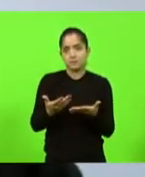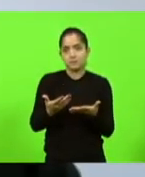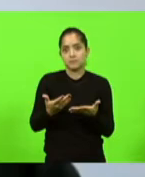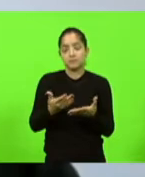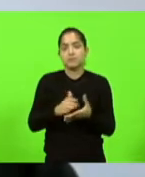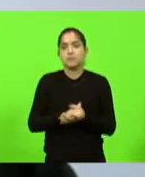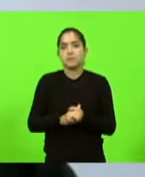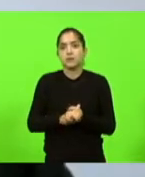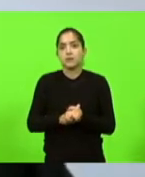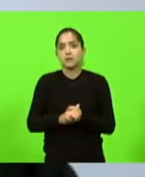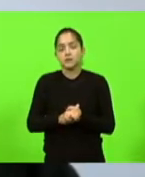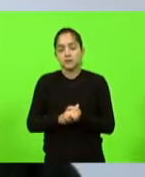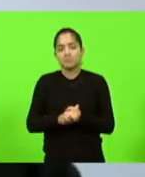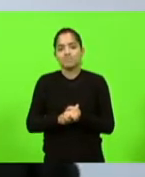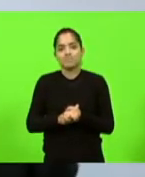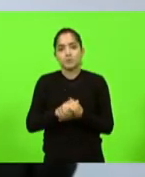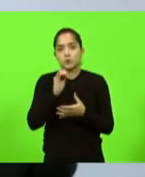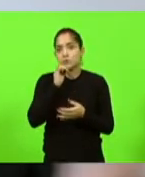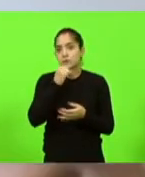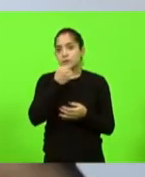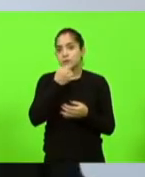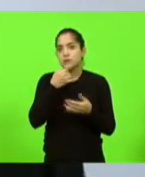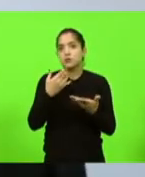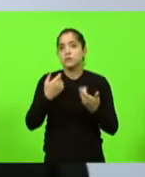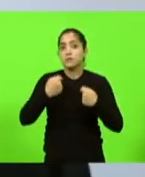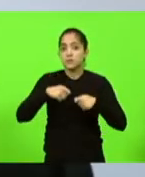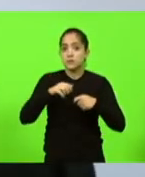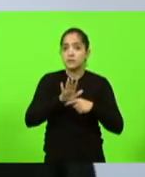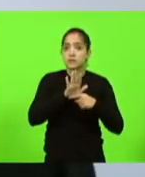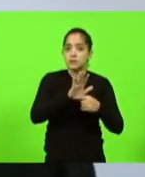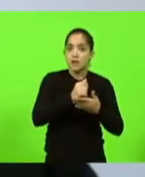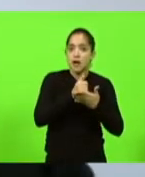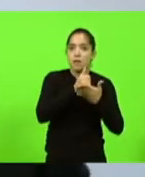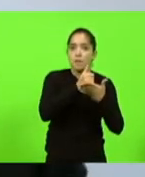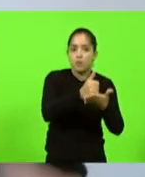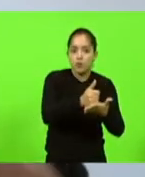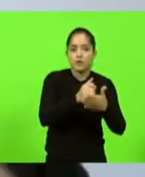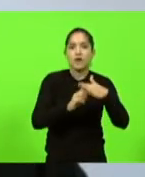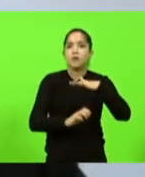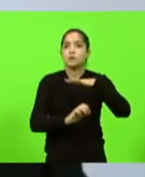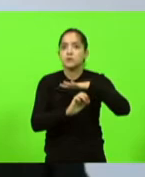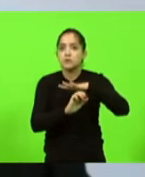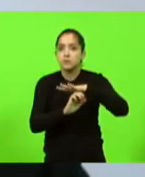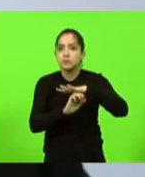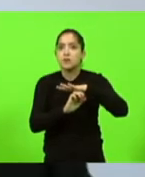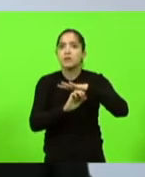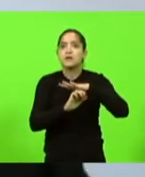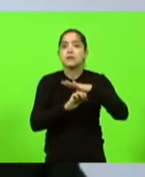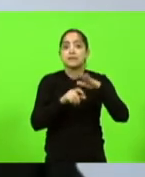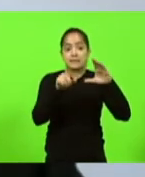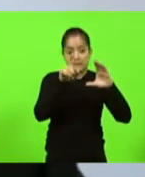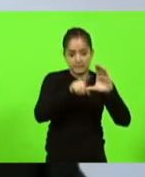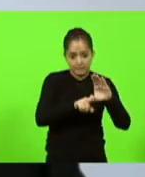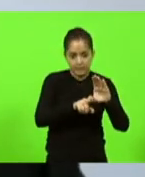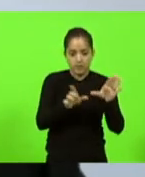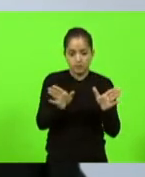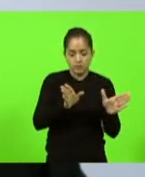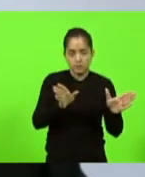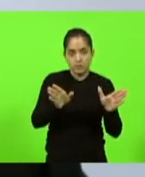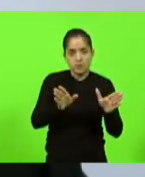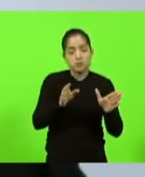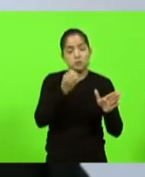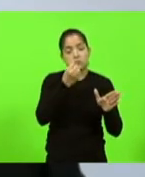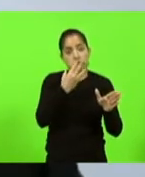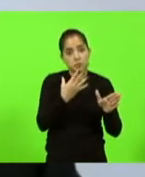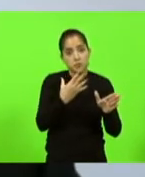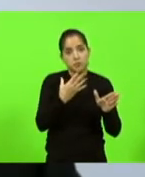realmente muito chateado, porque o Prefis deveria favorecer os empresários. Se tem empresário que só está devendo nesse período, parabéns para ele.